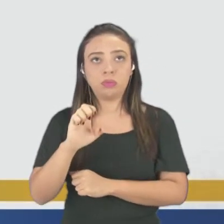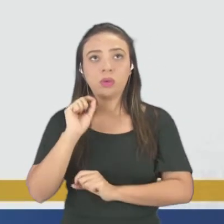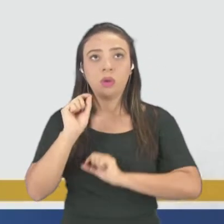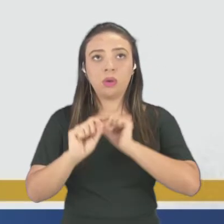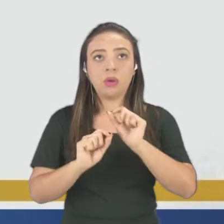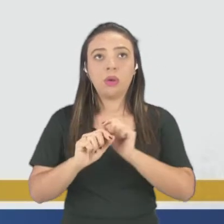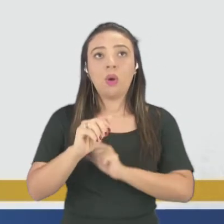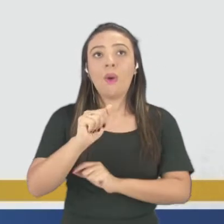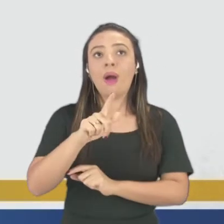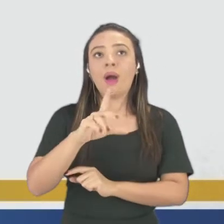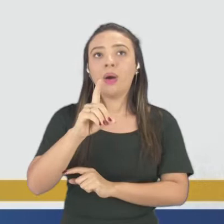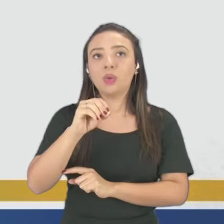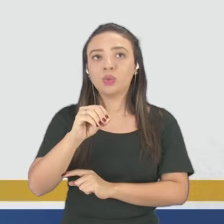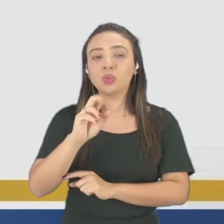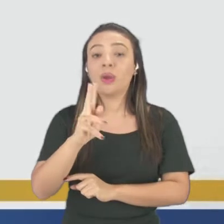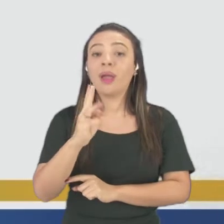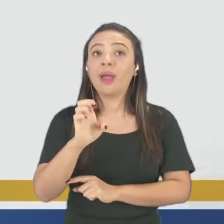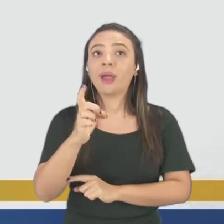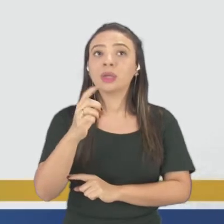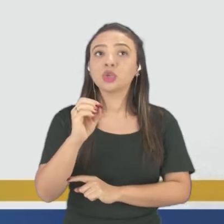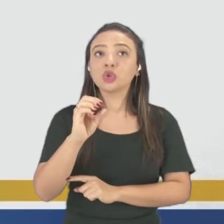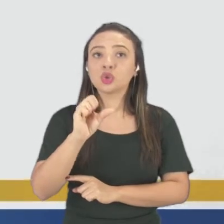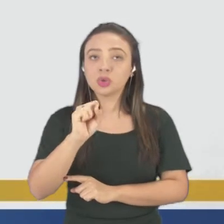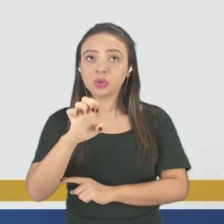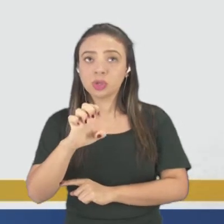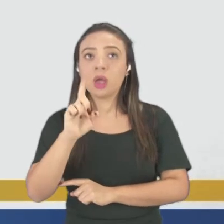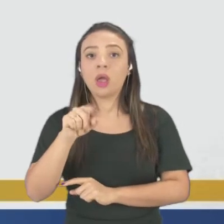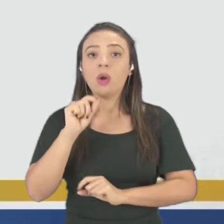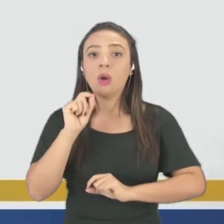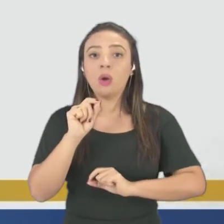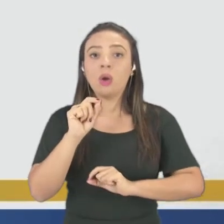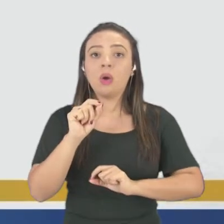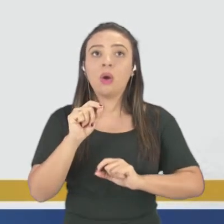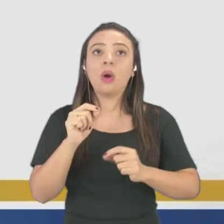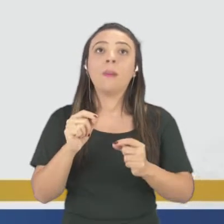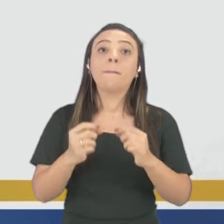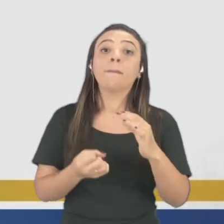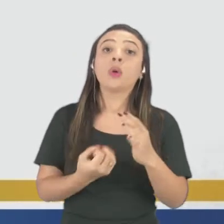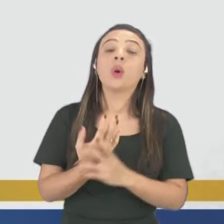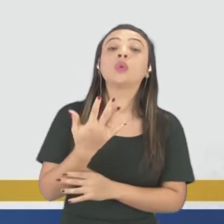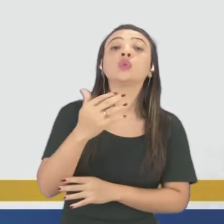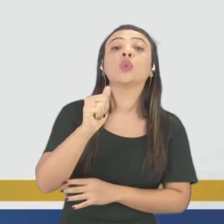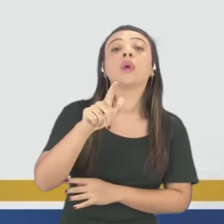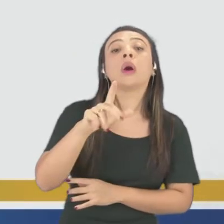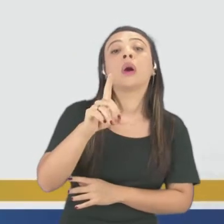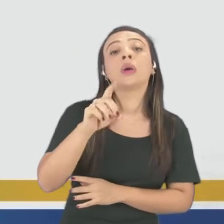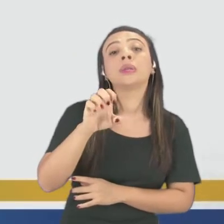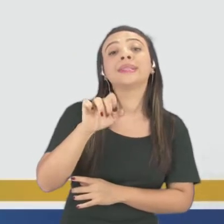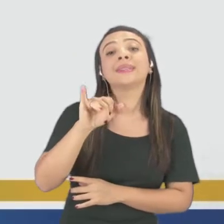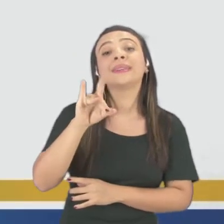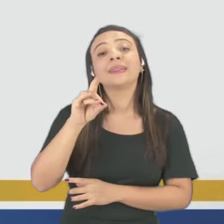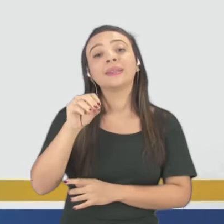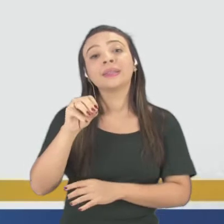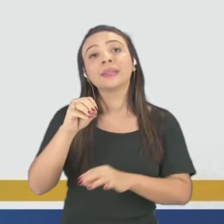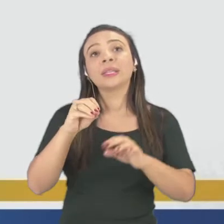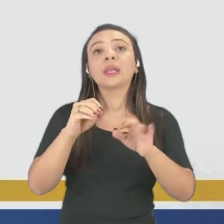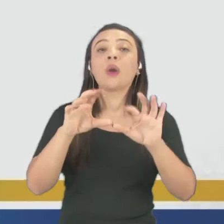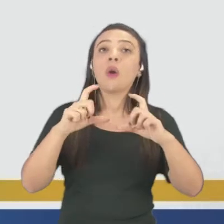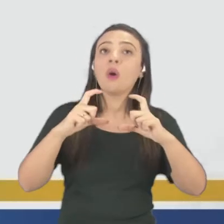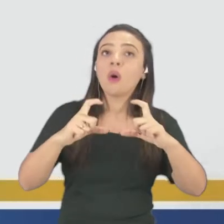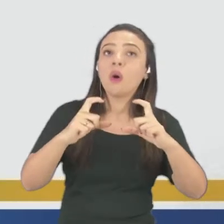aldo-hexose o que que é Aldo vem da função orgânica aldeído tá com a fórmula química